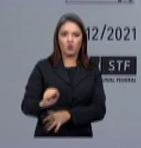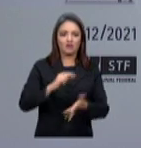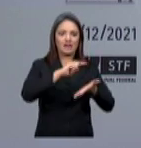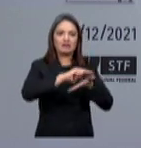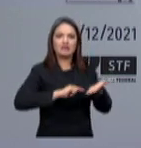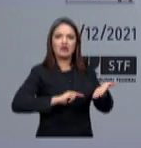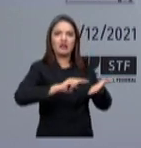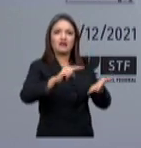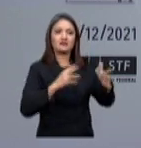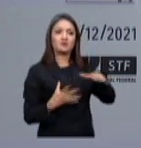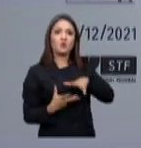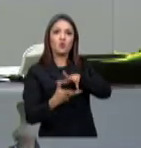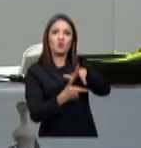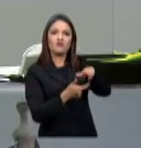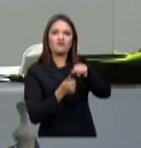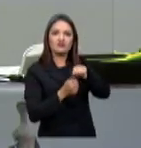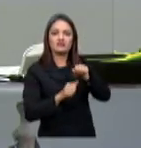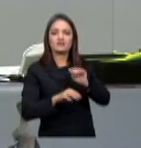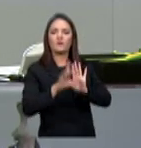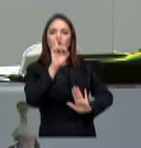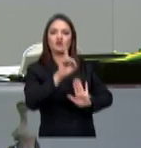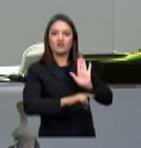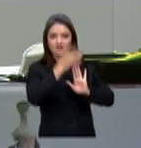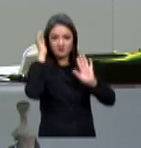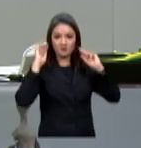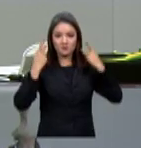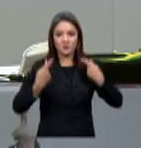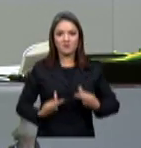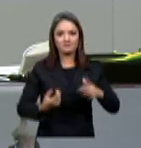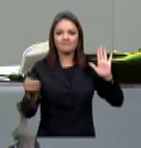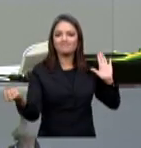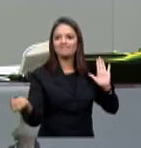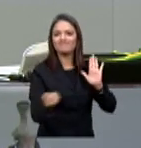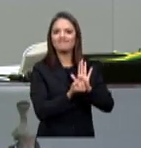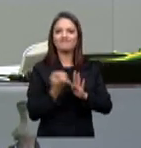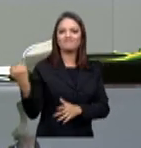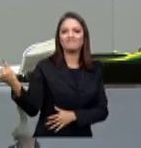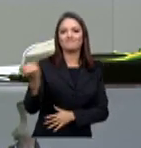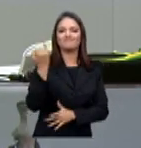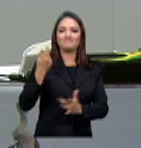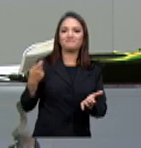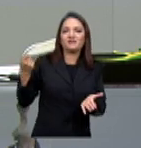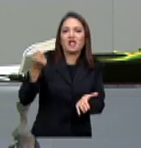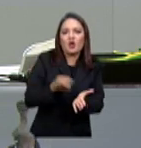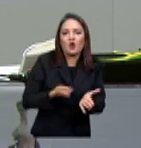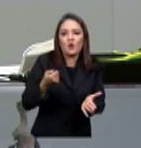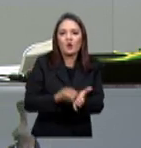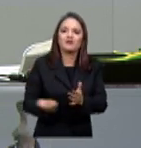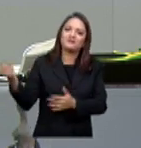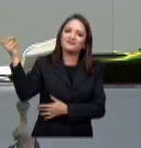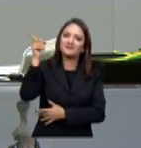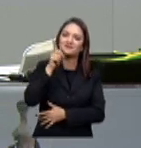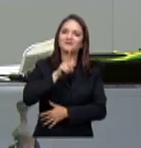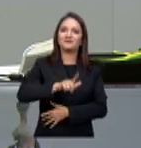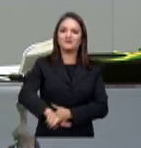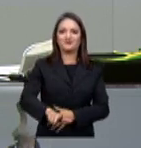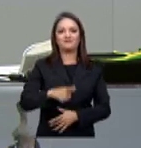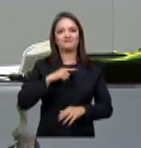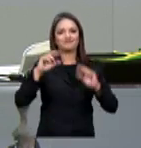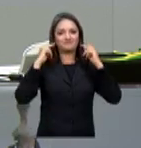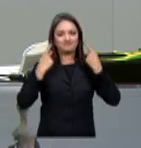direitos da pessoa humana Marco histórico da Conquista inderrogável pela humanidade